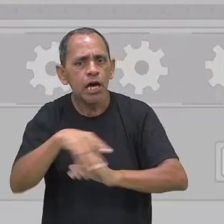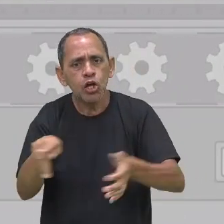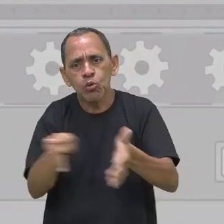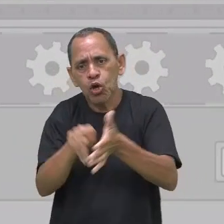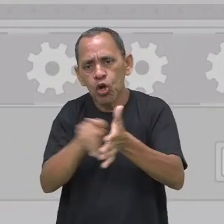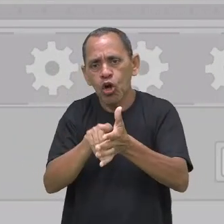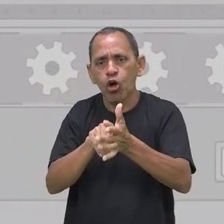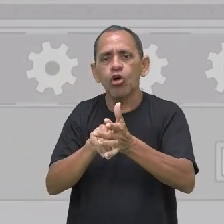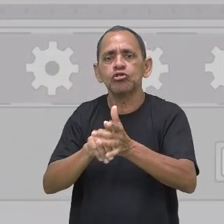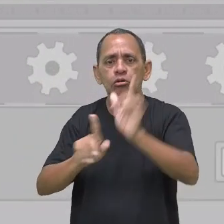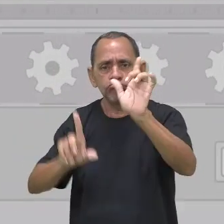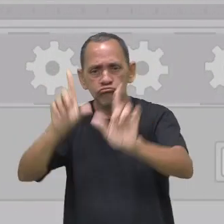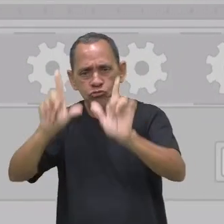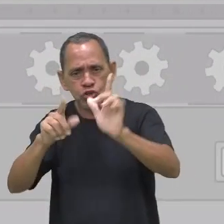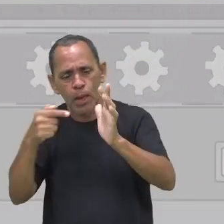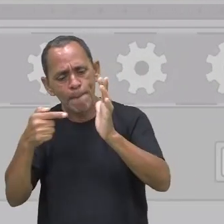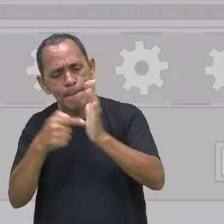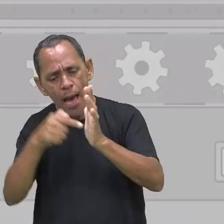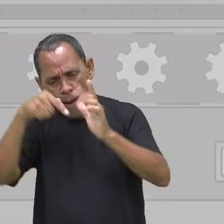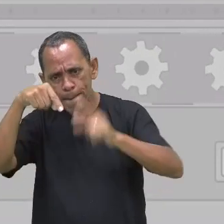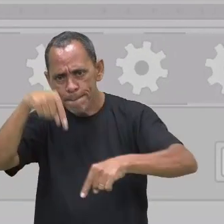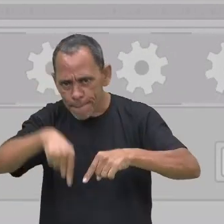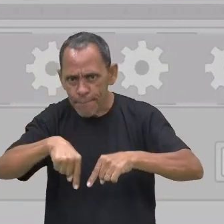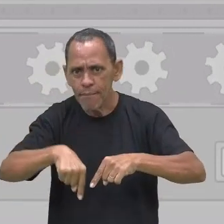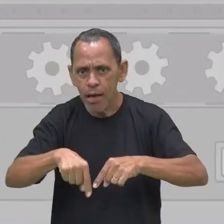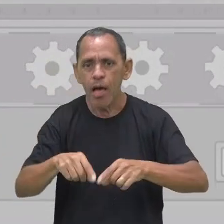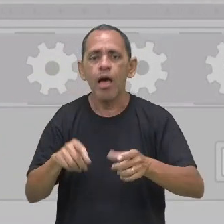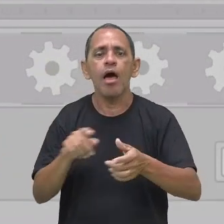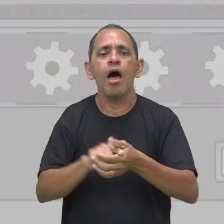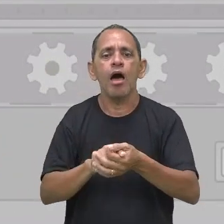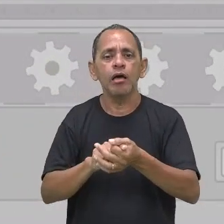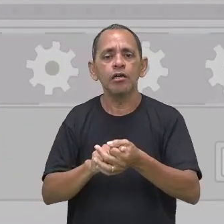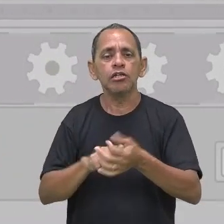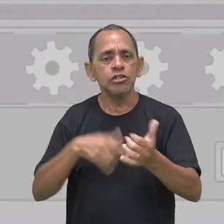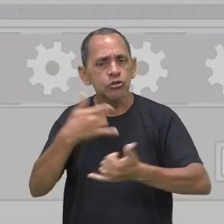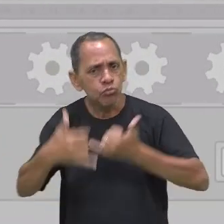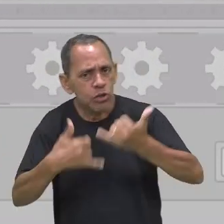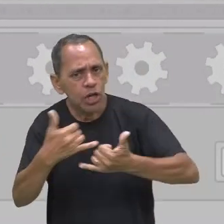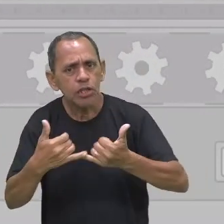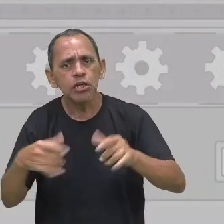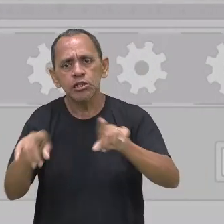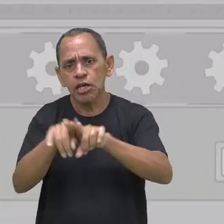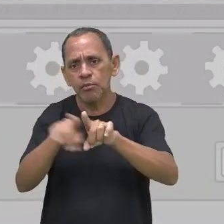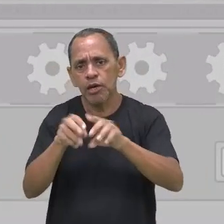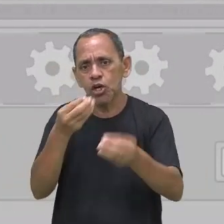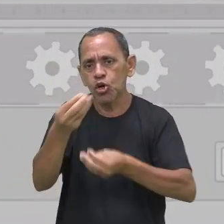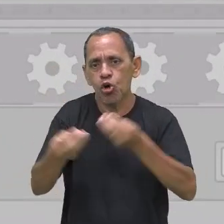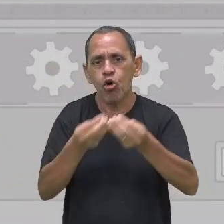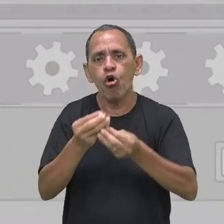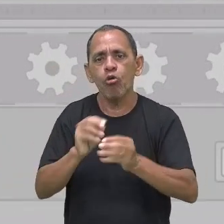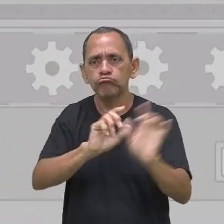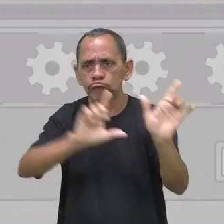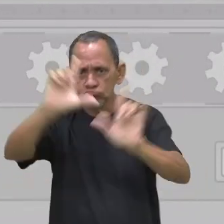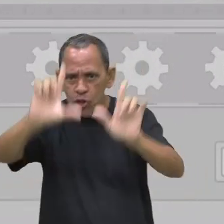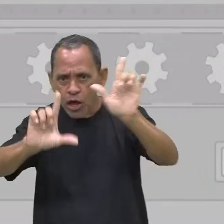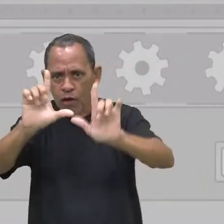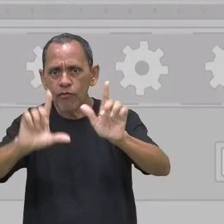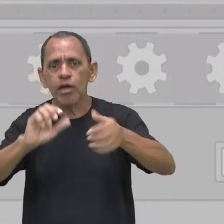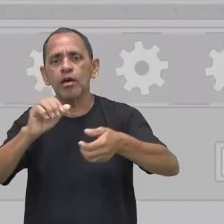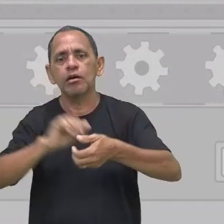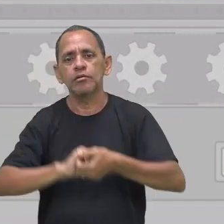da arte e da informação em geral, certo? Então você cria